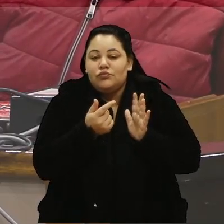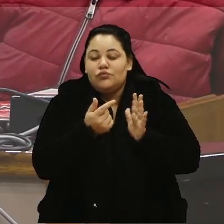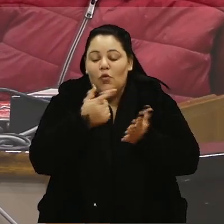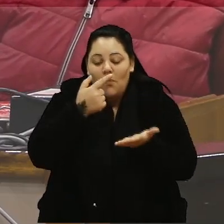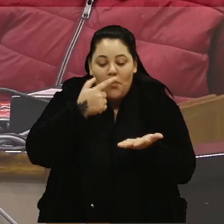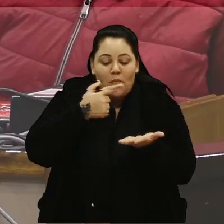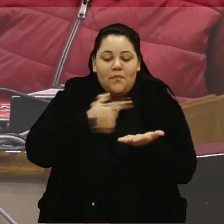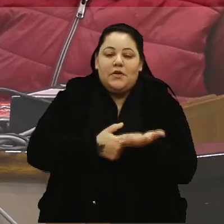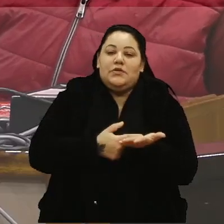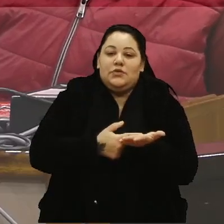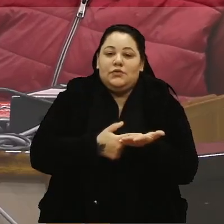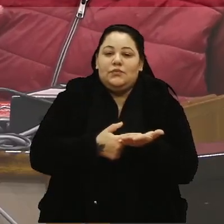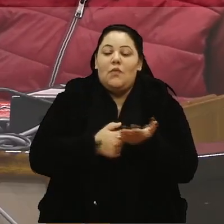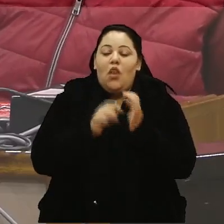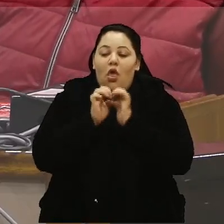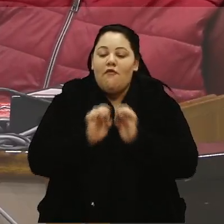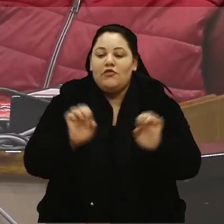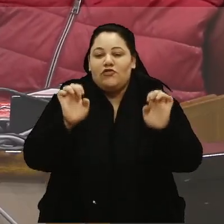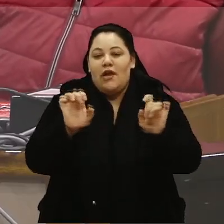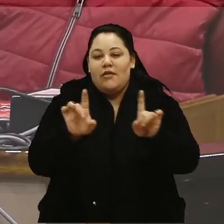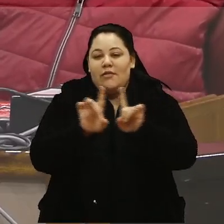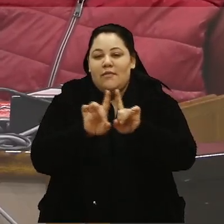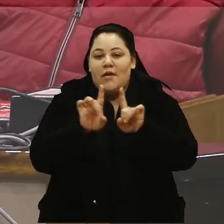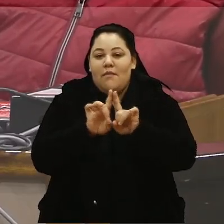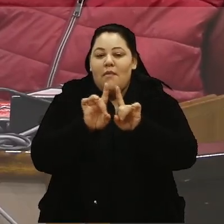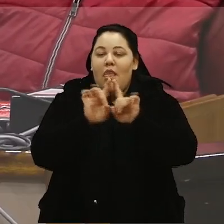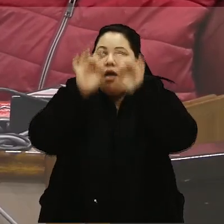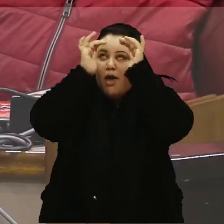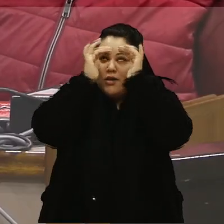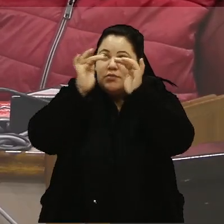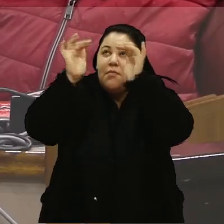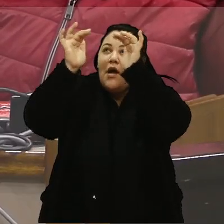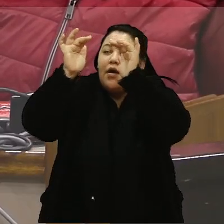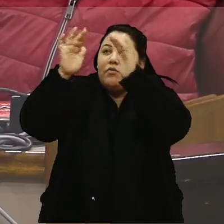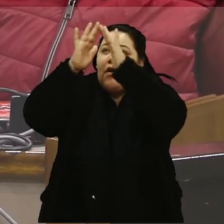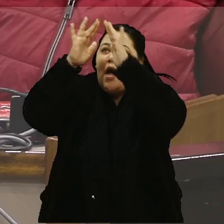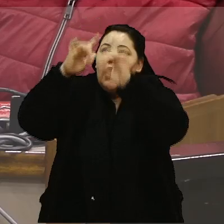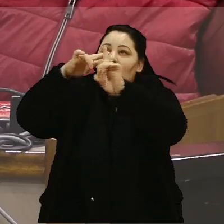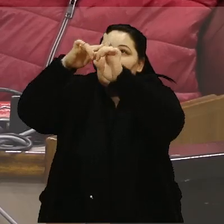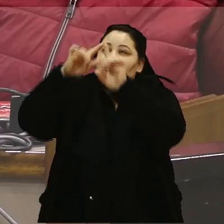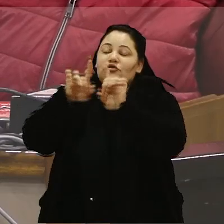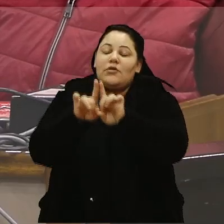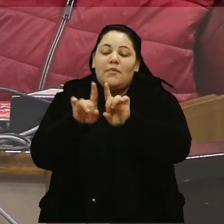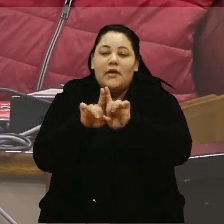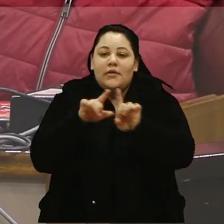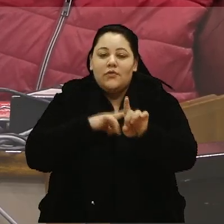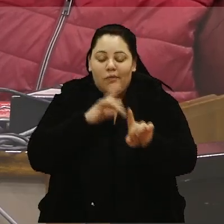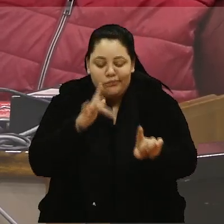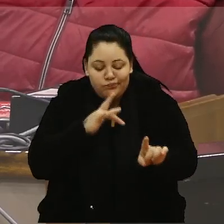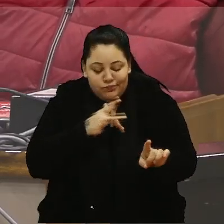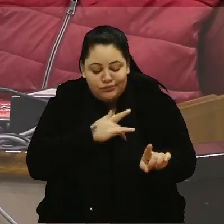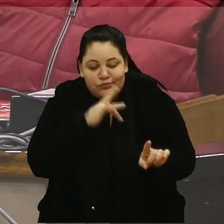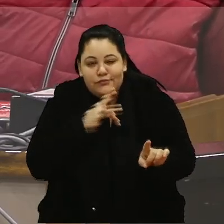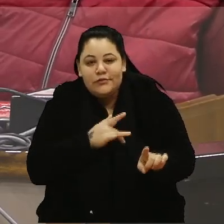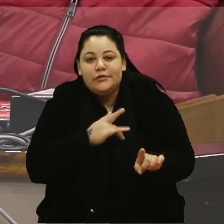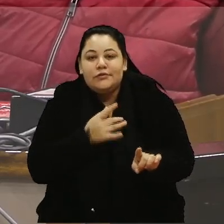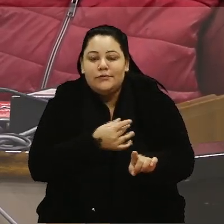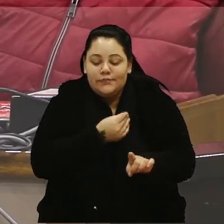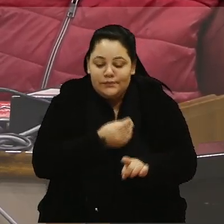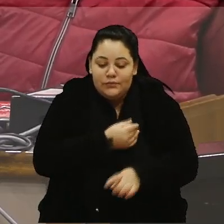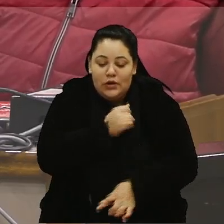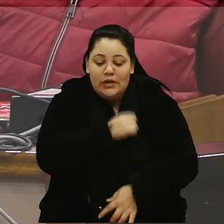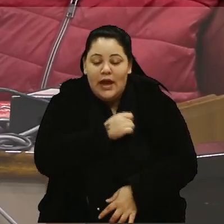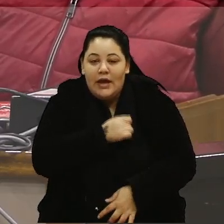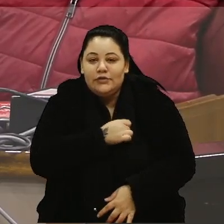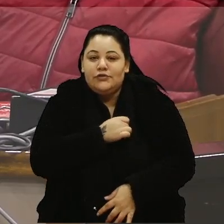pelo louvor e pelo serviço à igreja, tocando vidas com humildade, alegria e verdade.